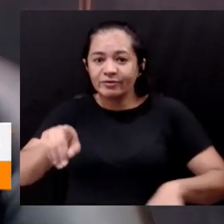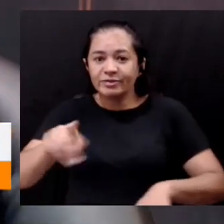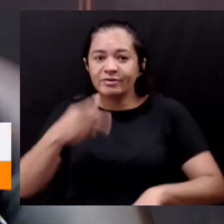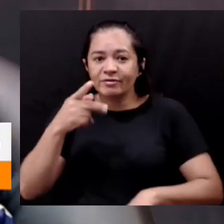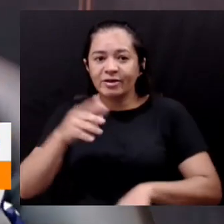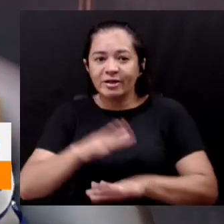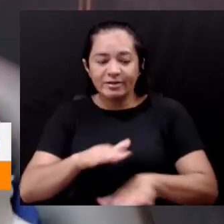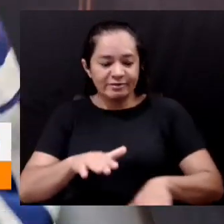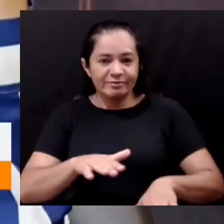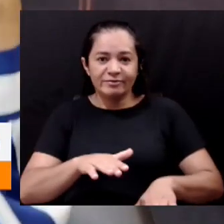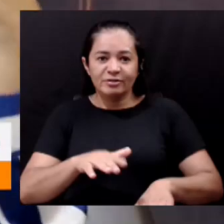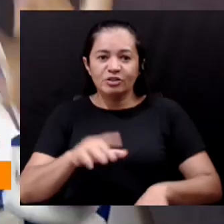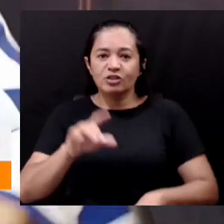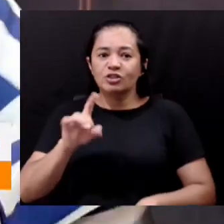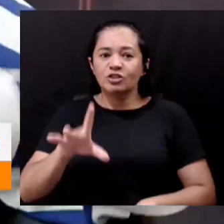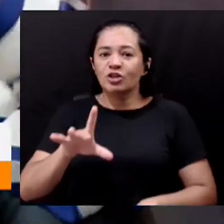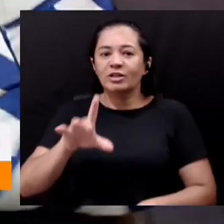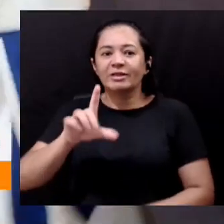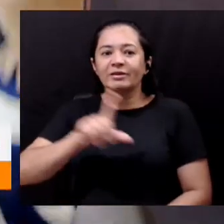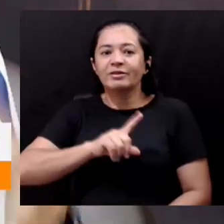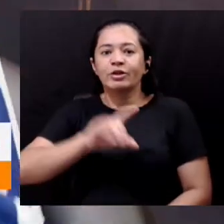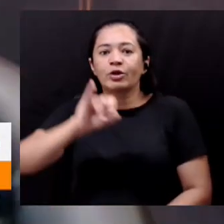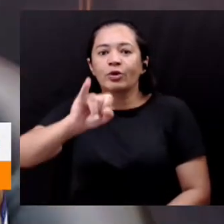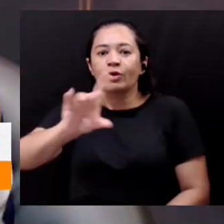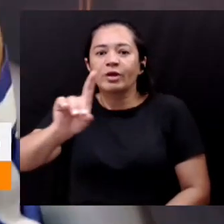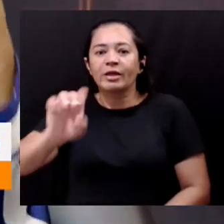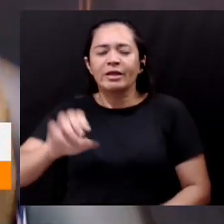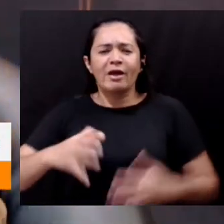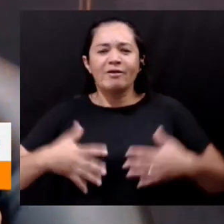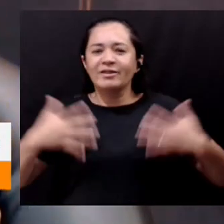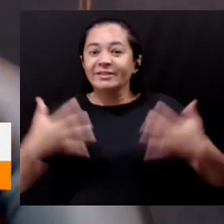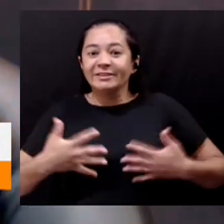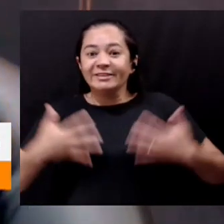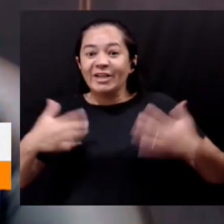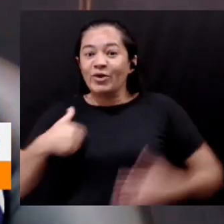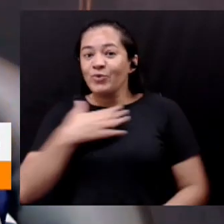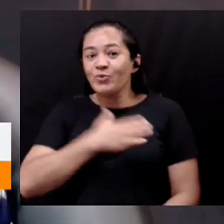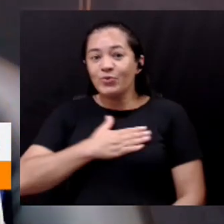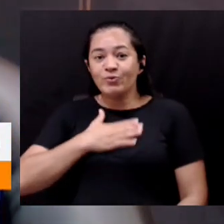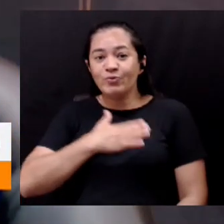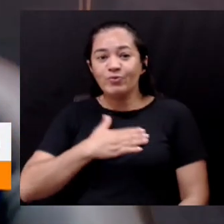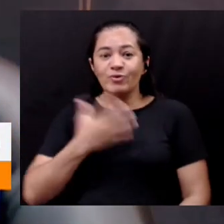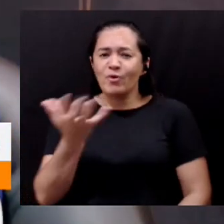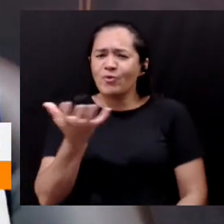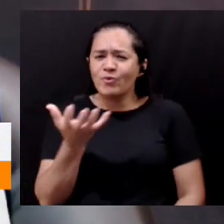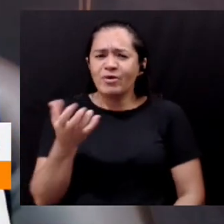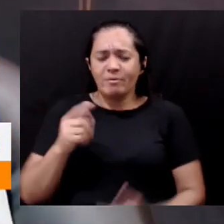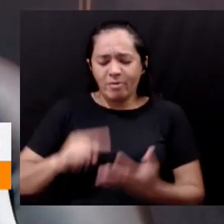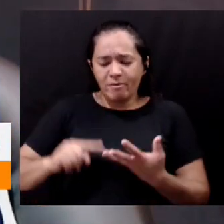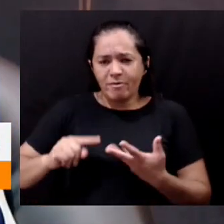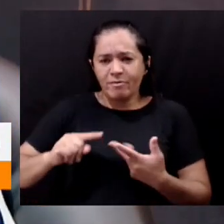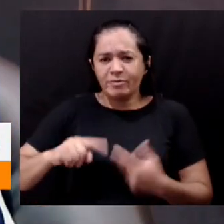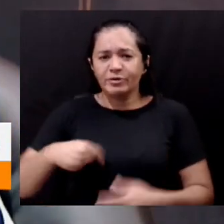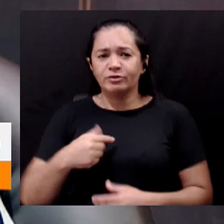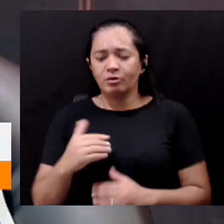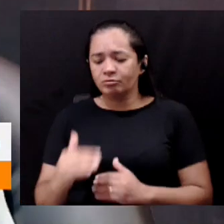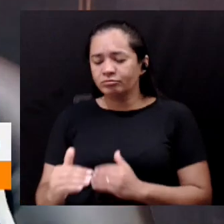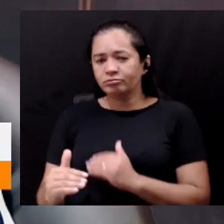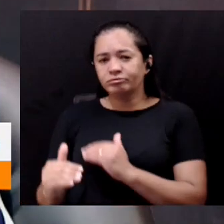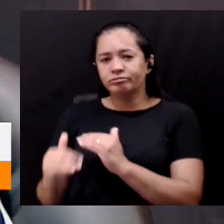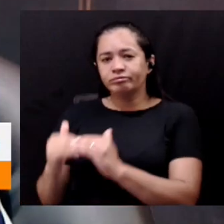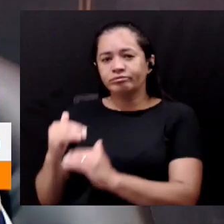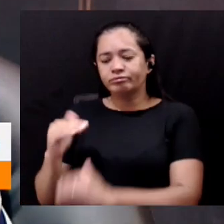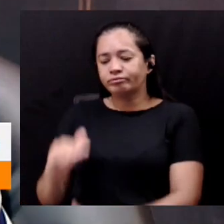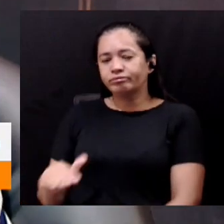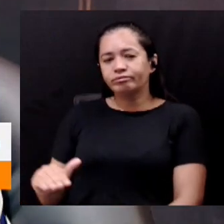tem o id, né, então Sim. assim, é prazer, é aquilo que eu gosto, é aquilo que eu quero. Conforme a gente vai crescendo, a gente tem também